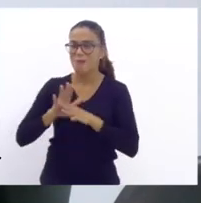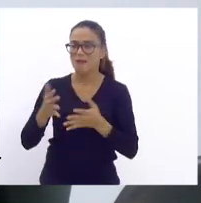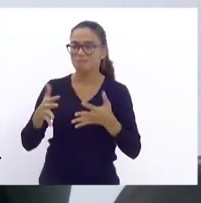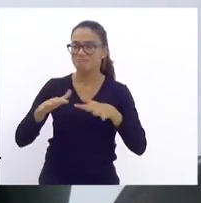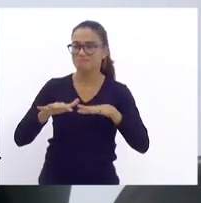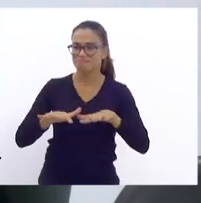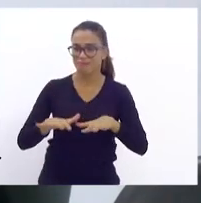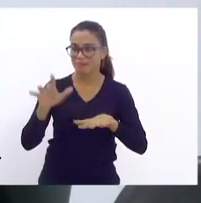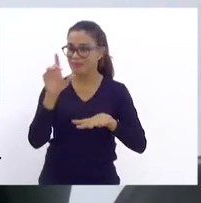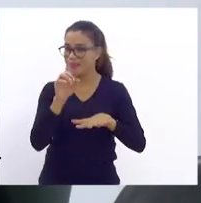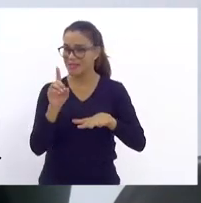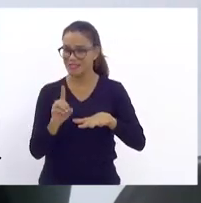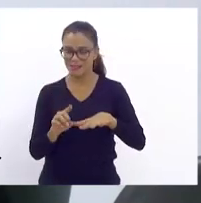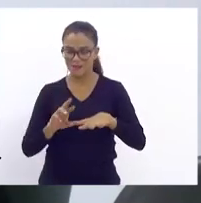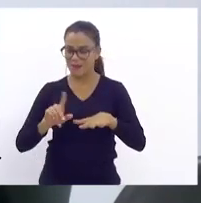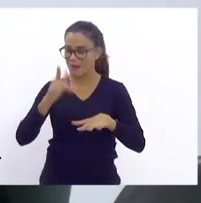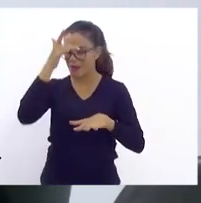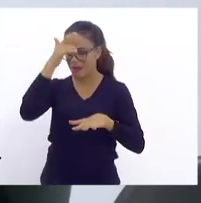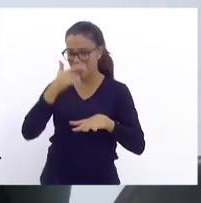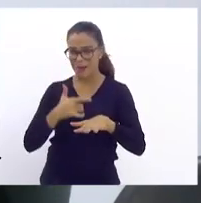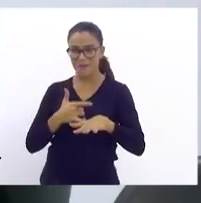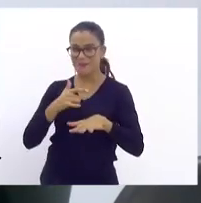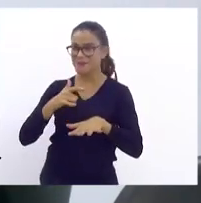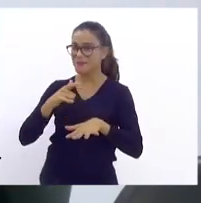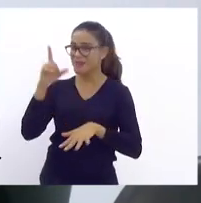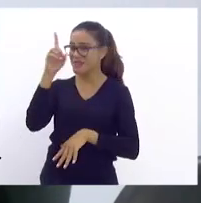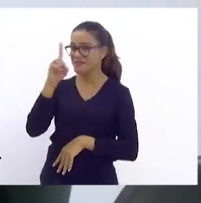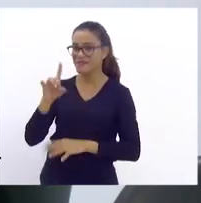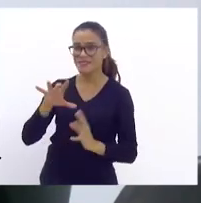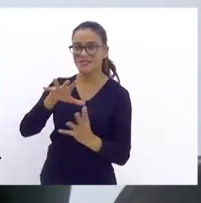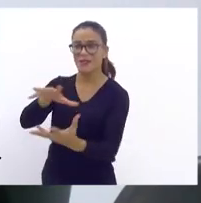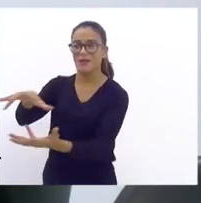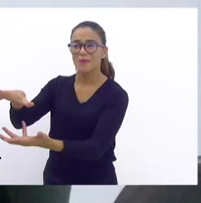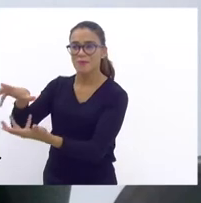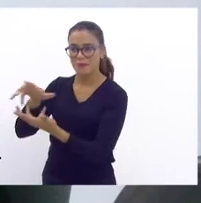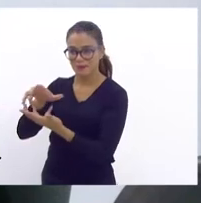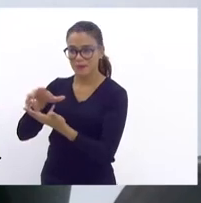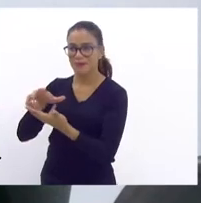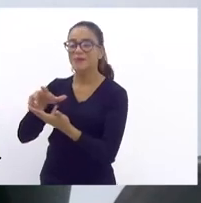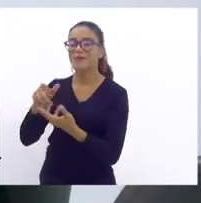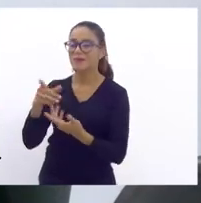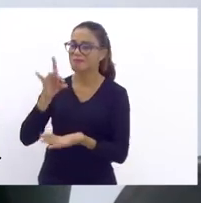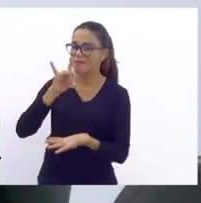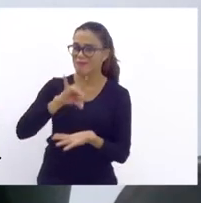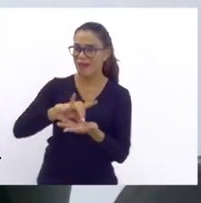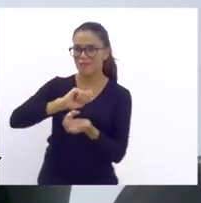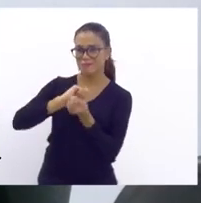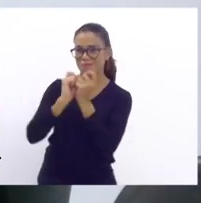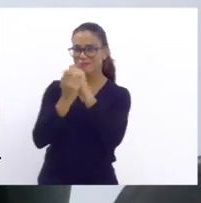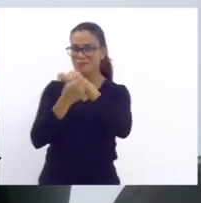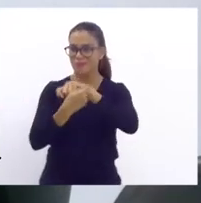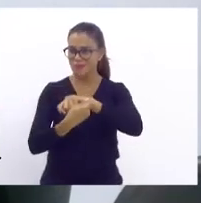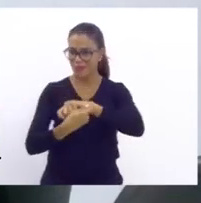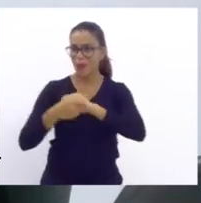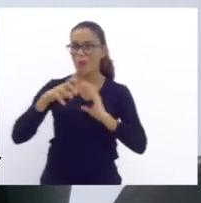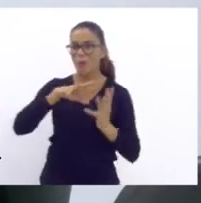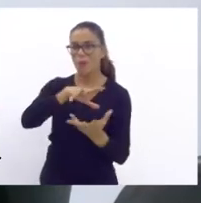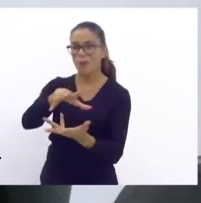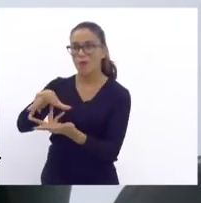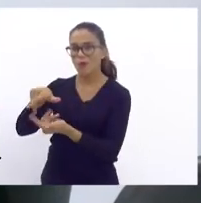deficiente não é a pessoa minha gente deficiente é o mundo então nós precisamos fazer com que de fato esse mundo seja